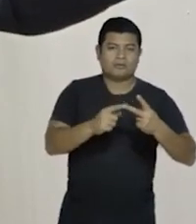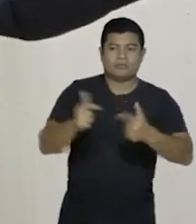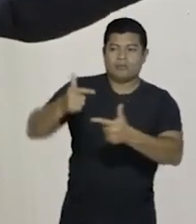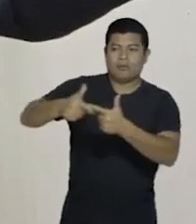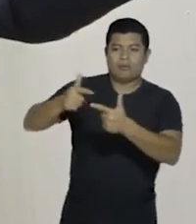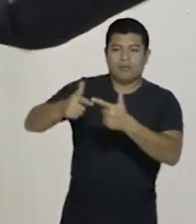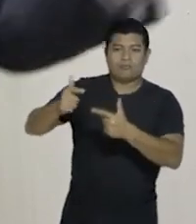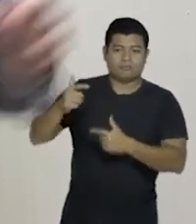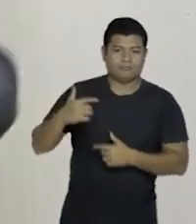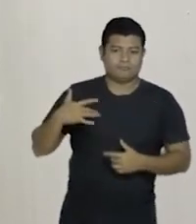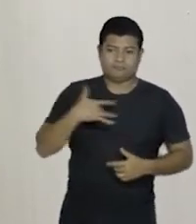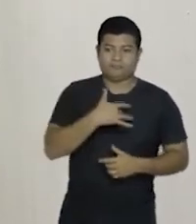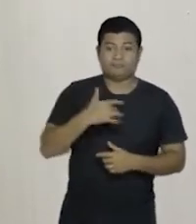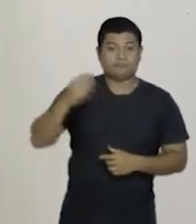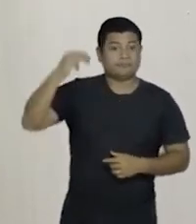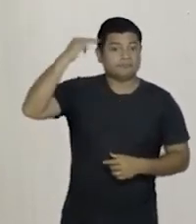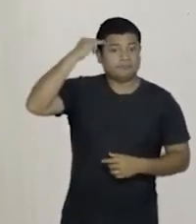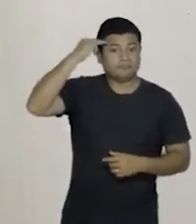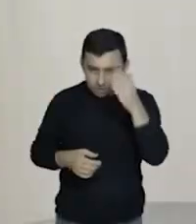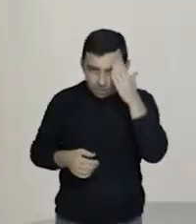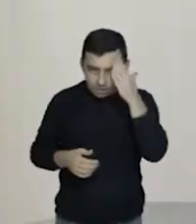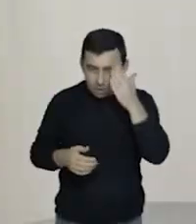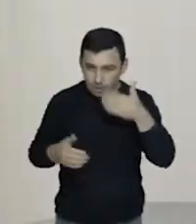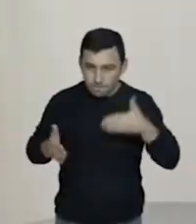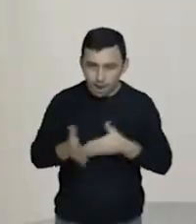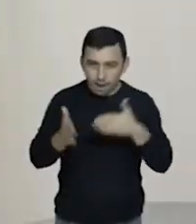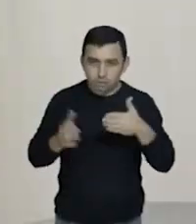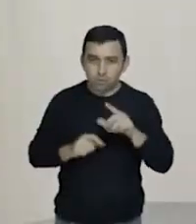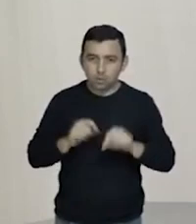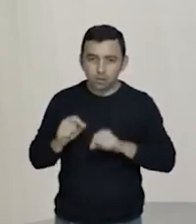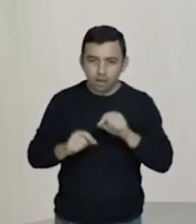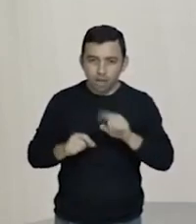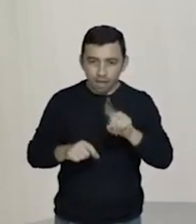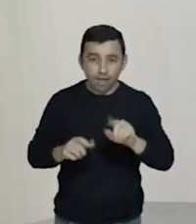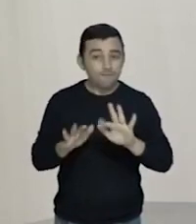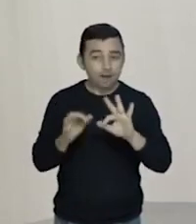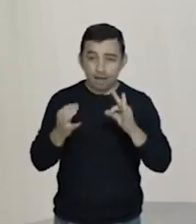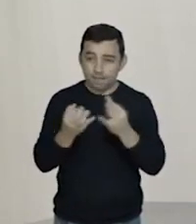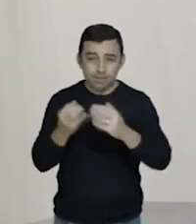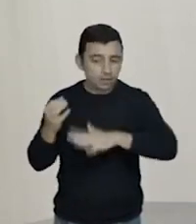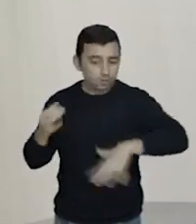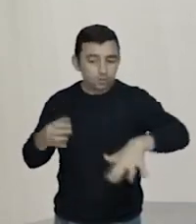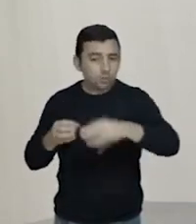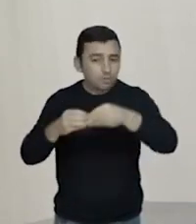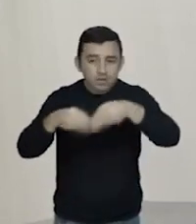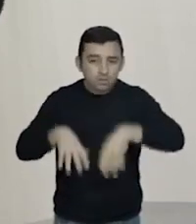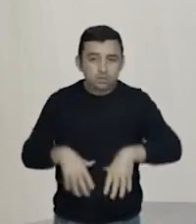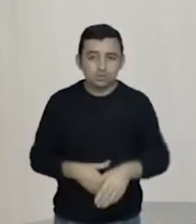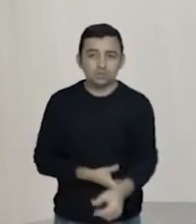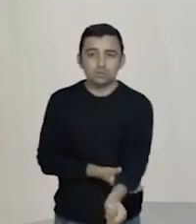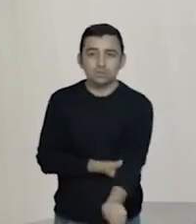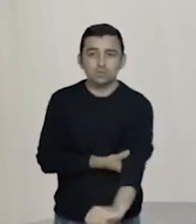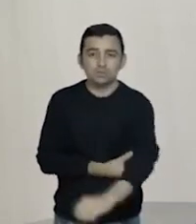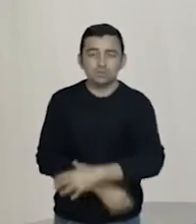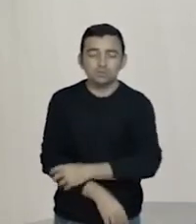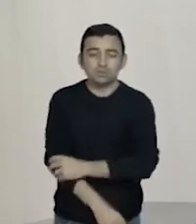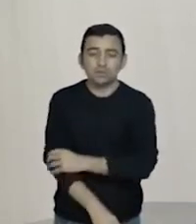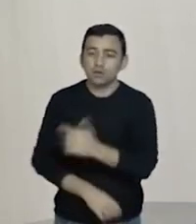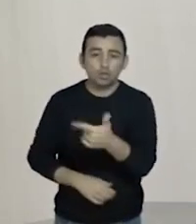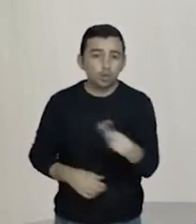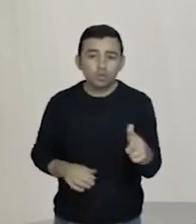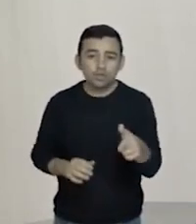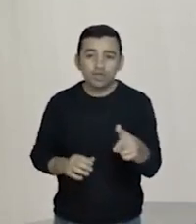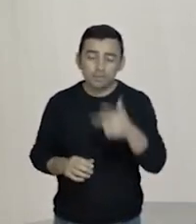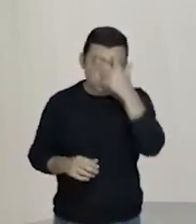quantos casos de suicídio serão as nossas famílias prejudicadas Nós já não temos efetivos suficiente